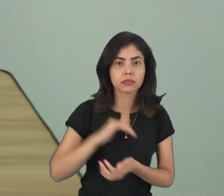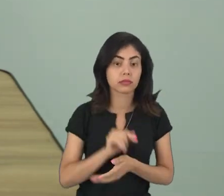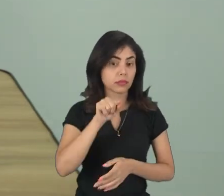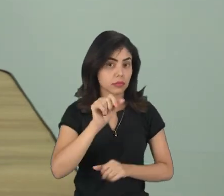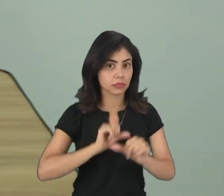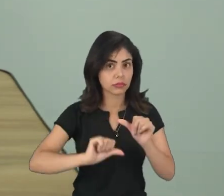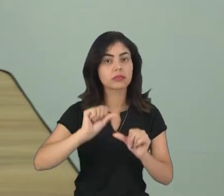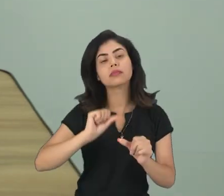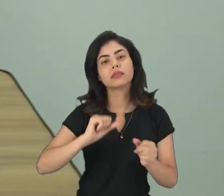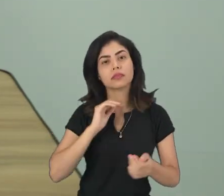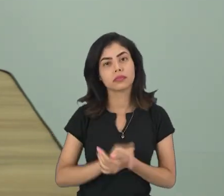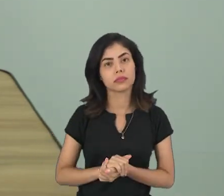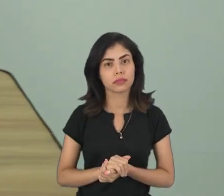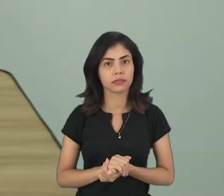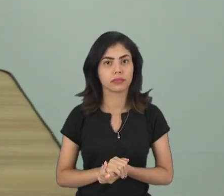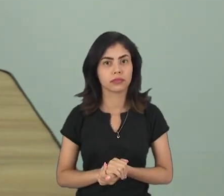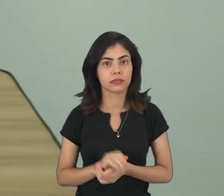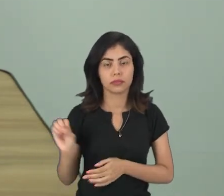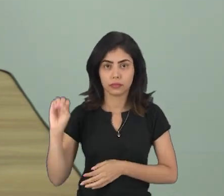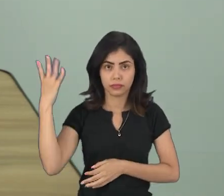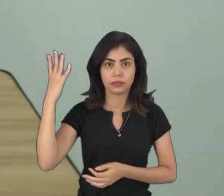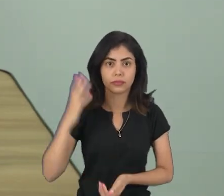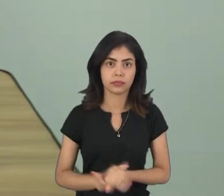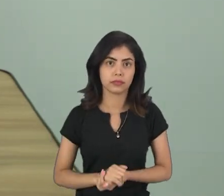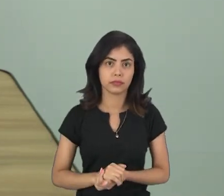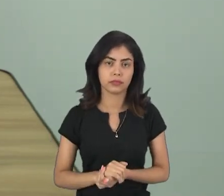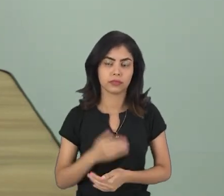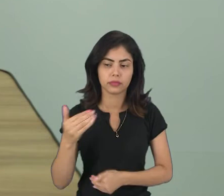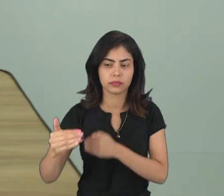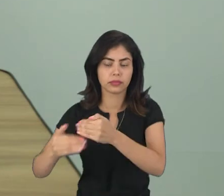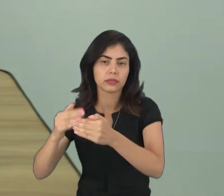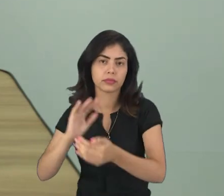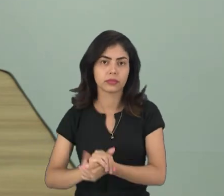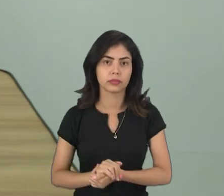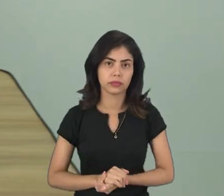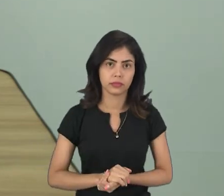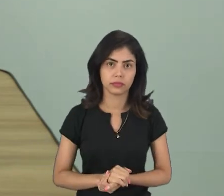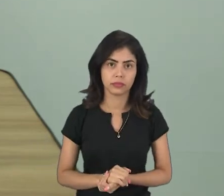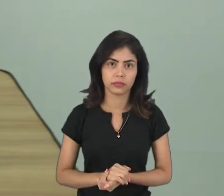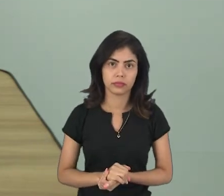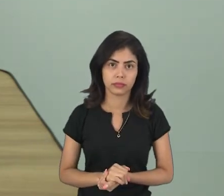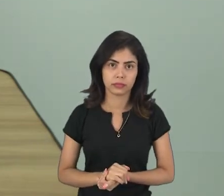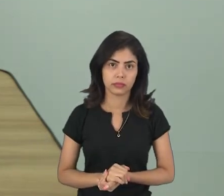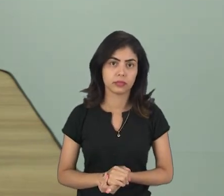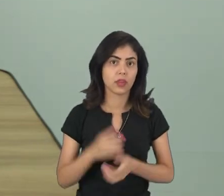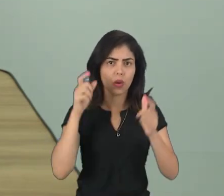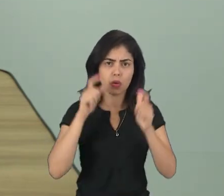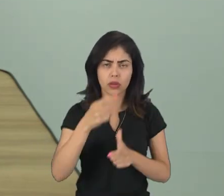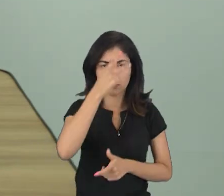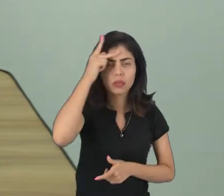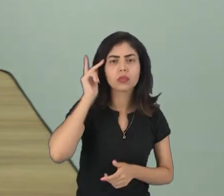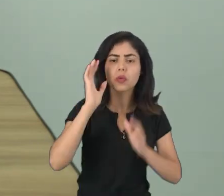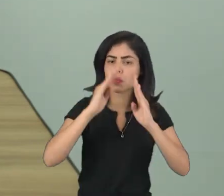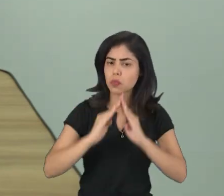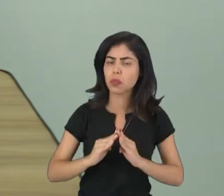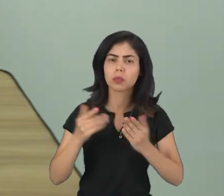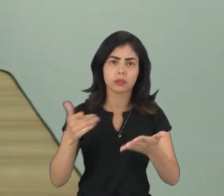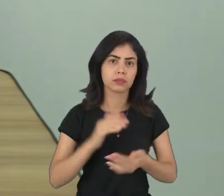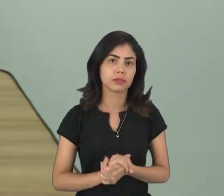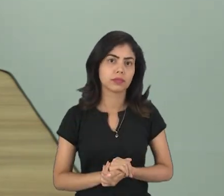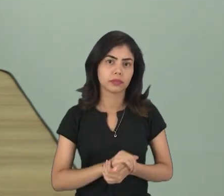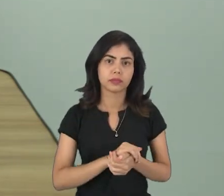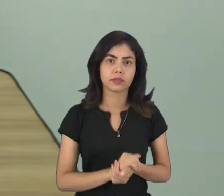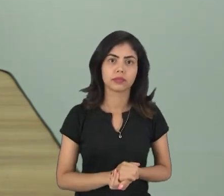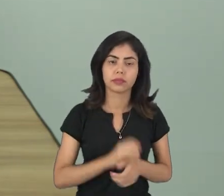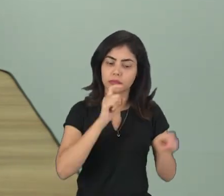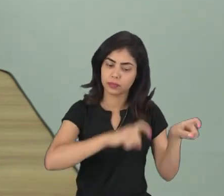essas transformações que ocorrem nas propriedades de onde as pessoas moram, sejam em sítios,